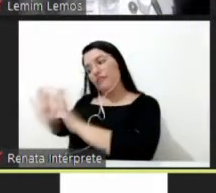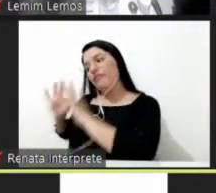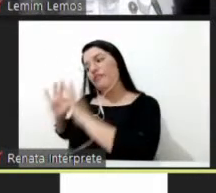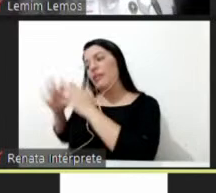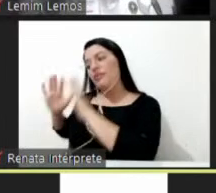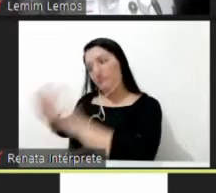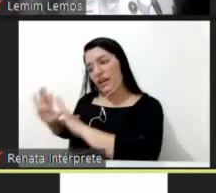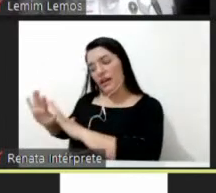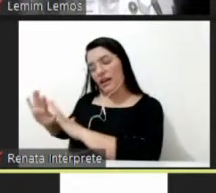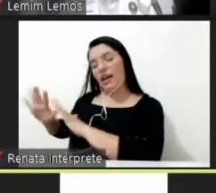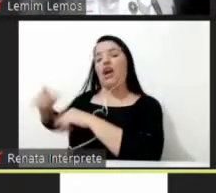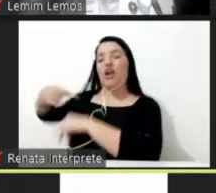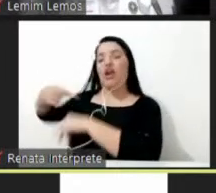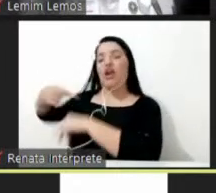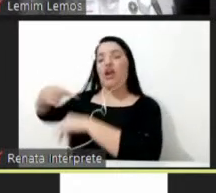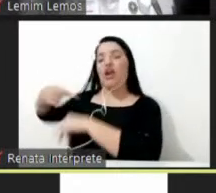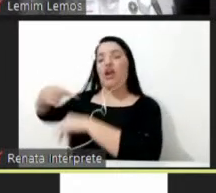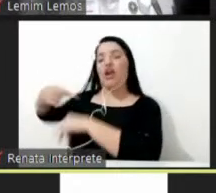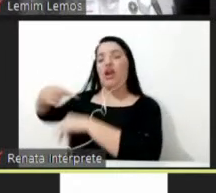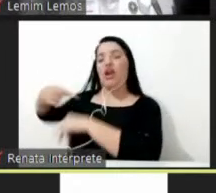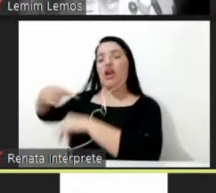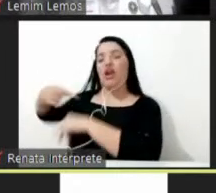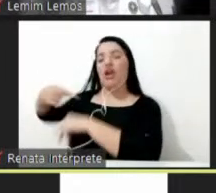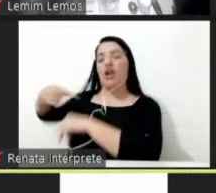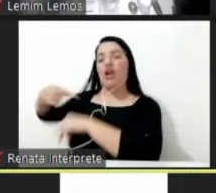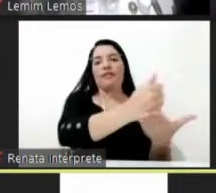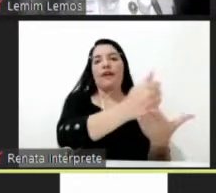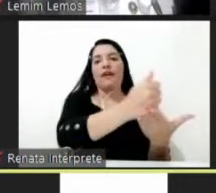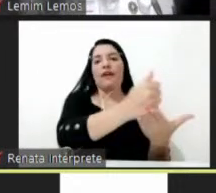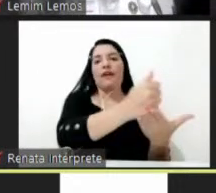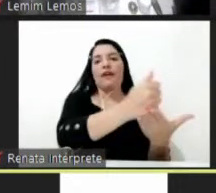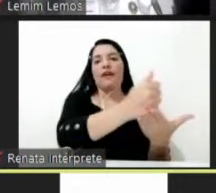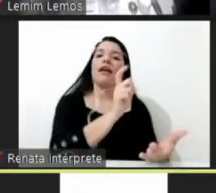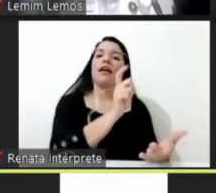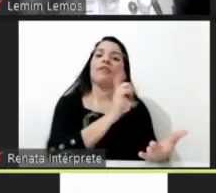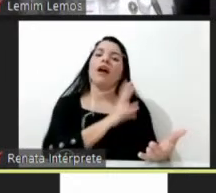de esperança e de perdão, aquelas pessoas que,